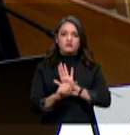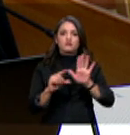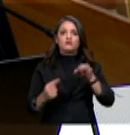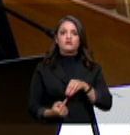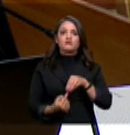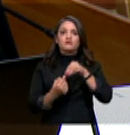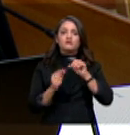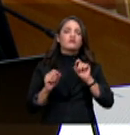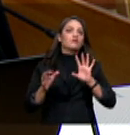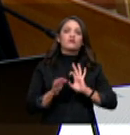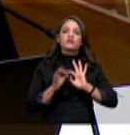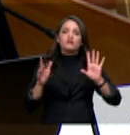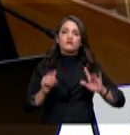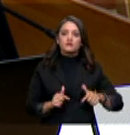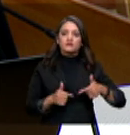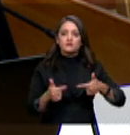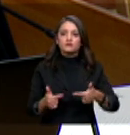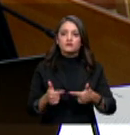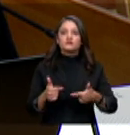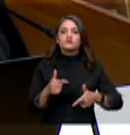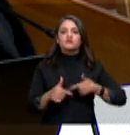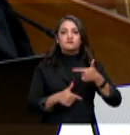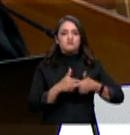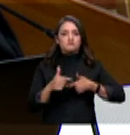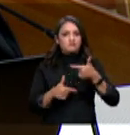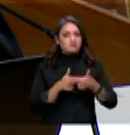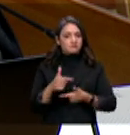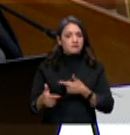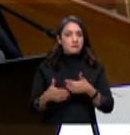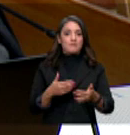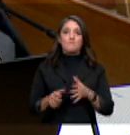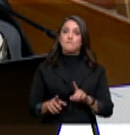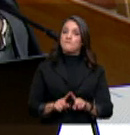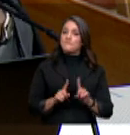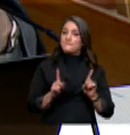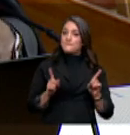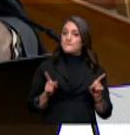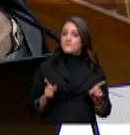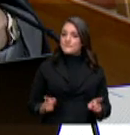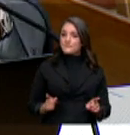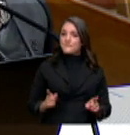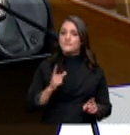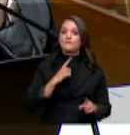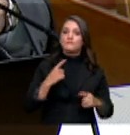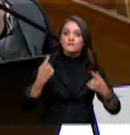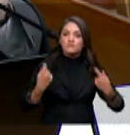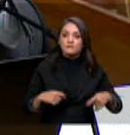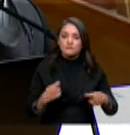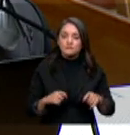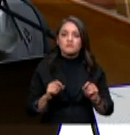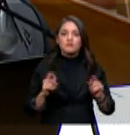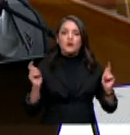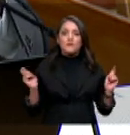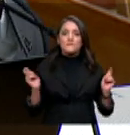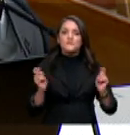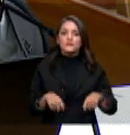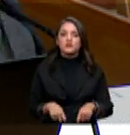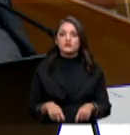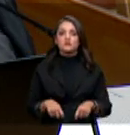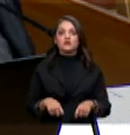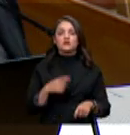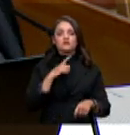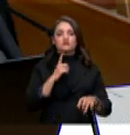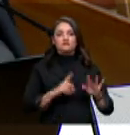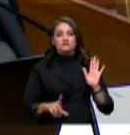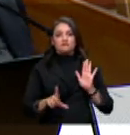questão do livre exercício de qualquer atividade econômica, mas a necessidade ou a possibilidade de previsão legal